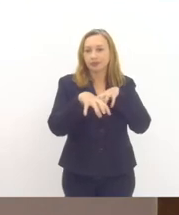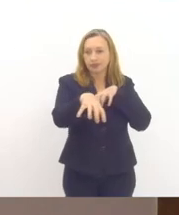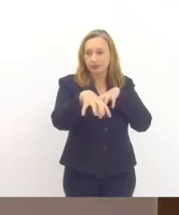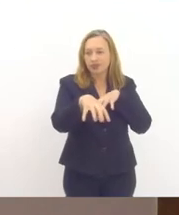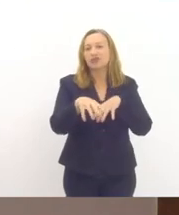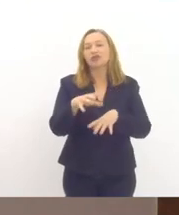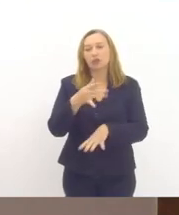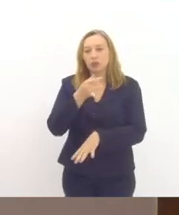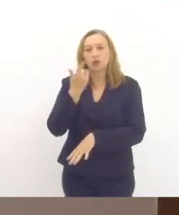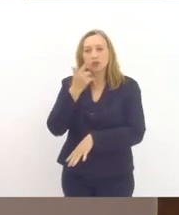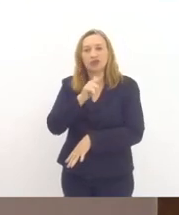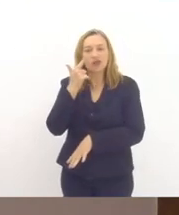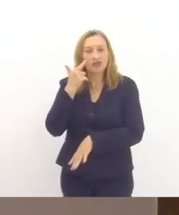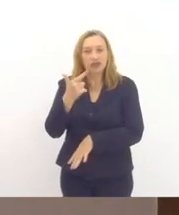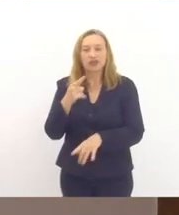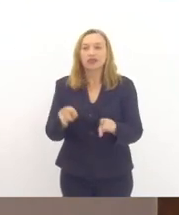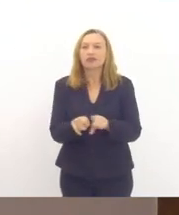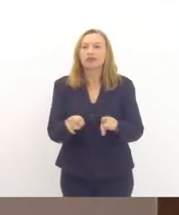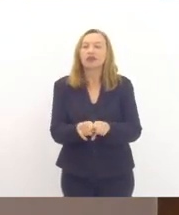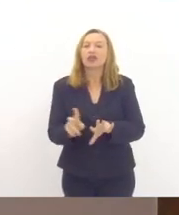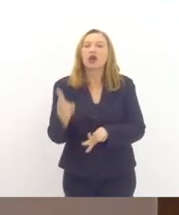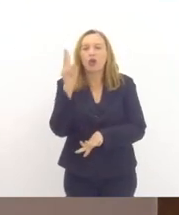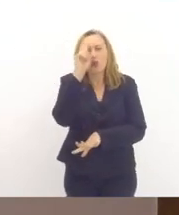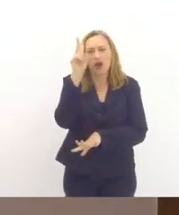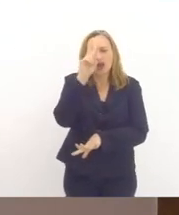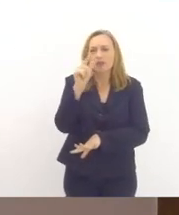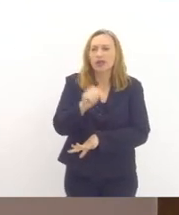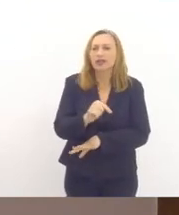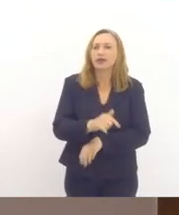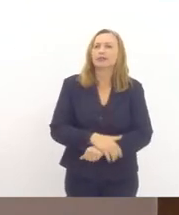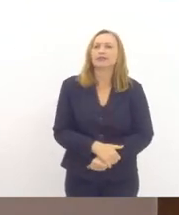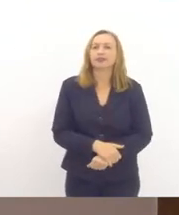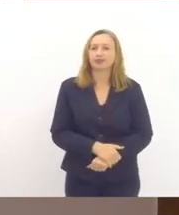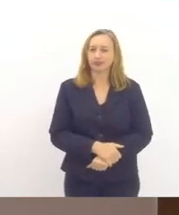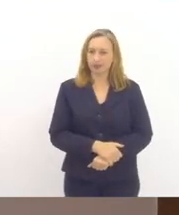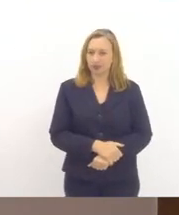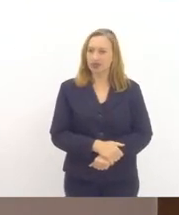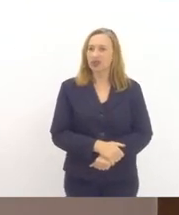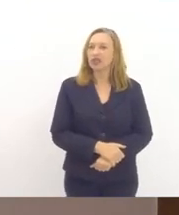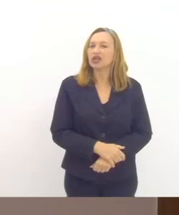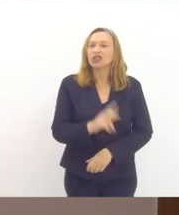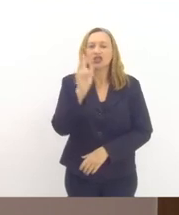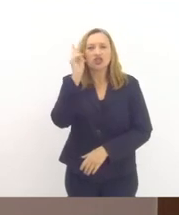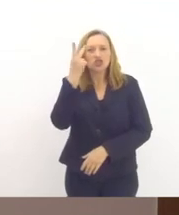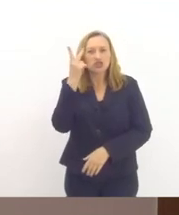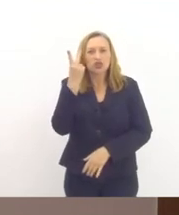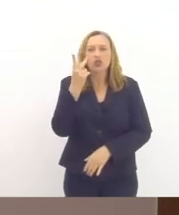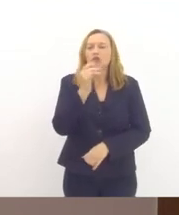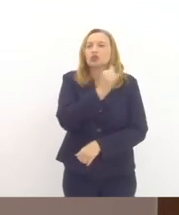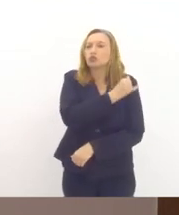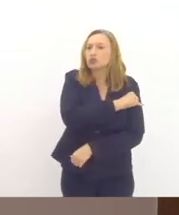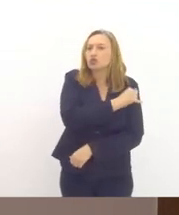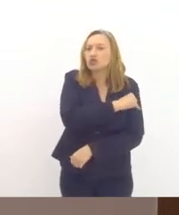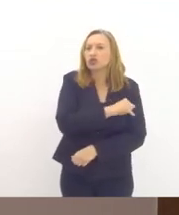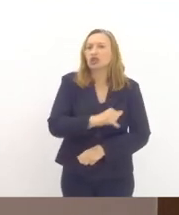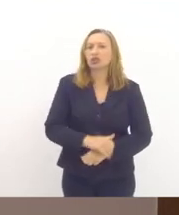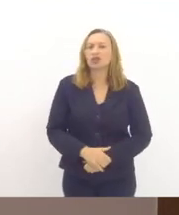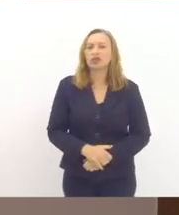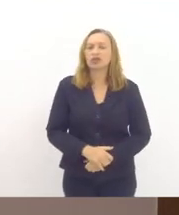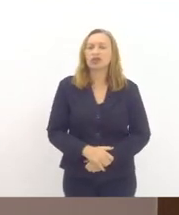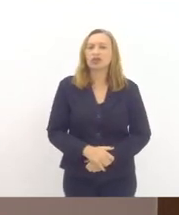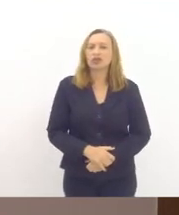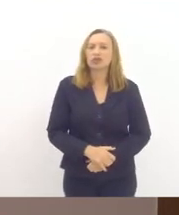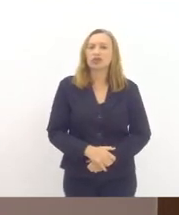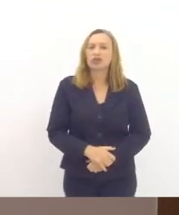conseguir acompanhar. Uhum. Eu relembro aqui que esse histórico do Rio de Janeiro, ele, inclusive,